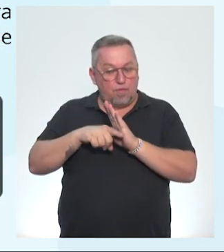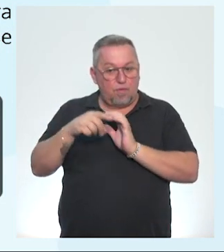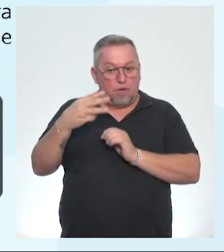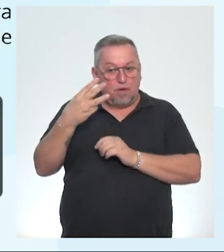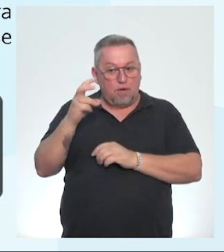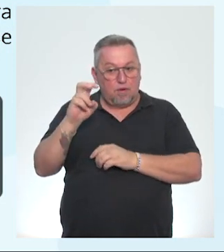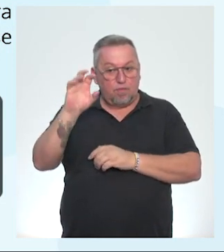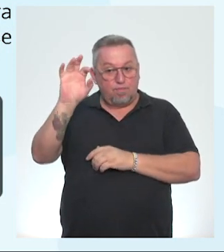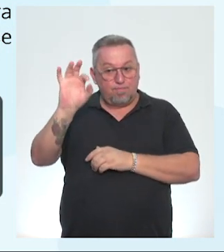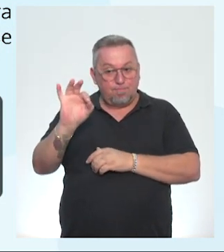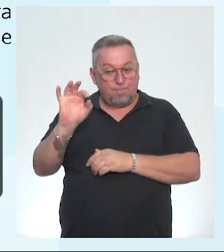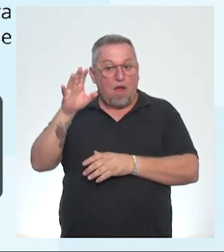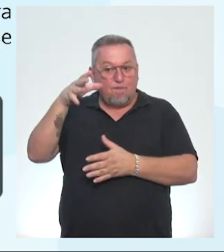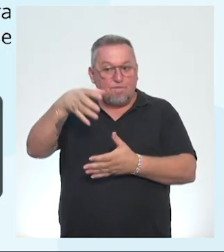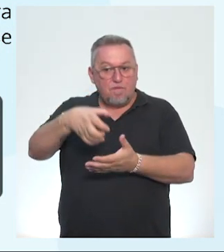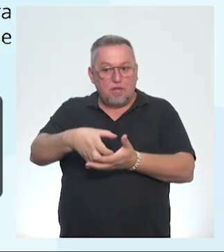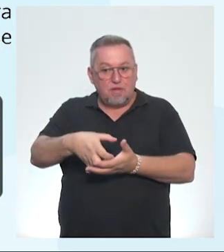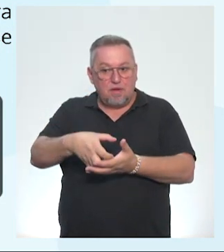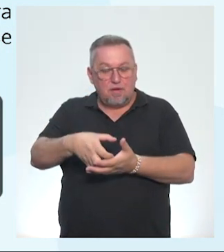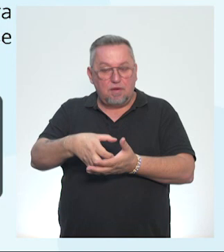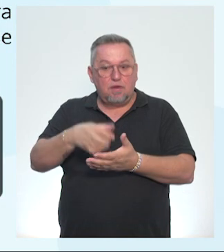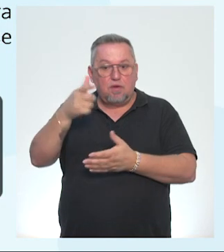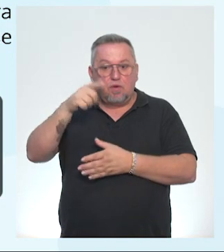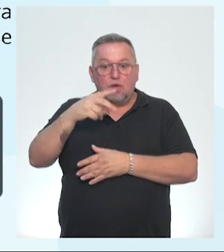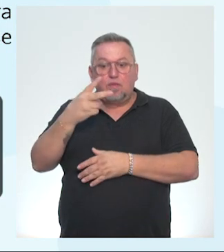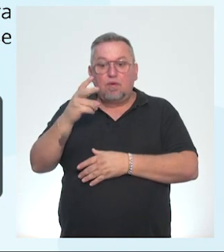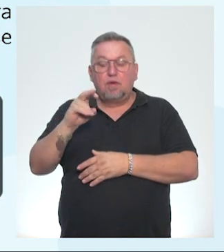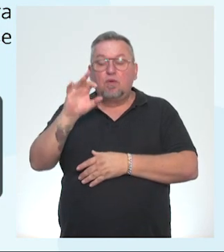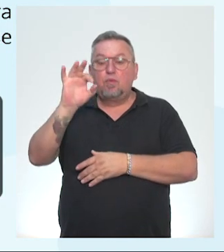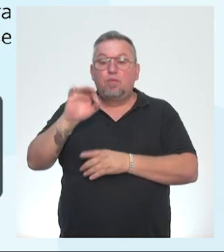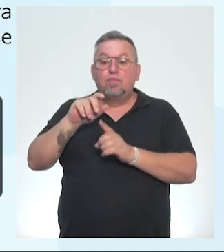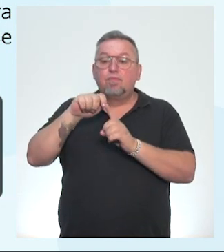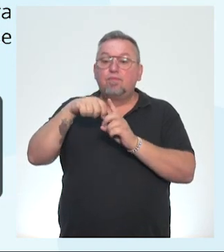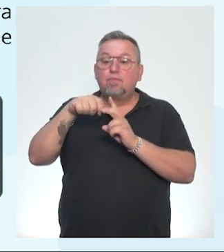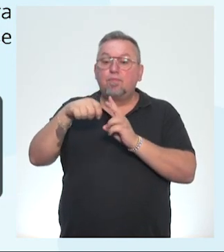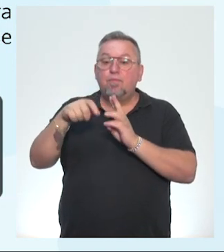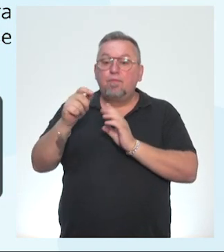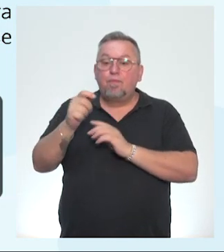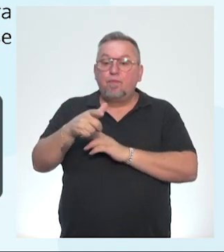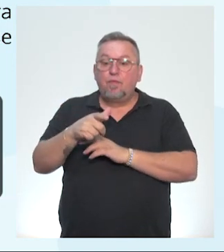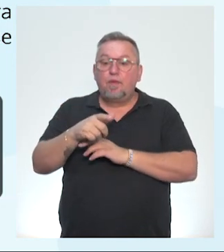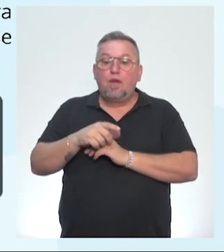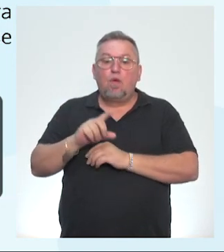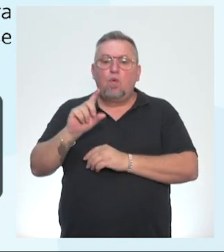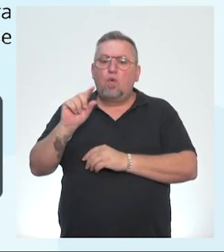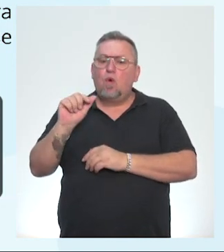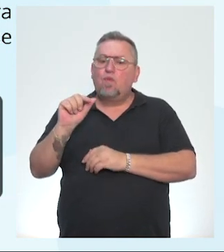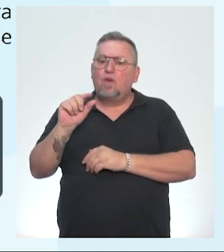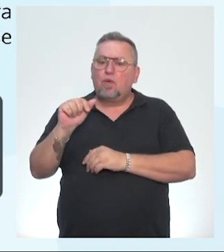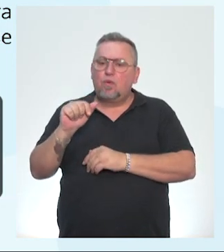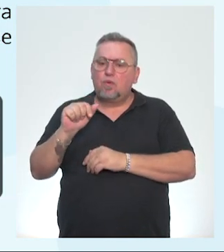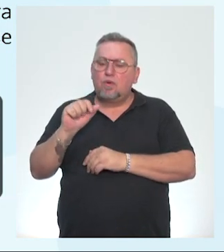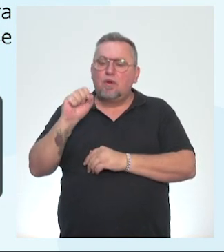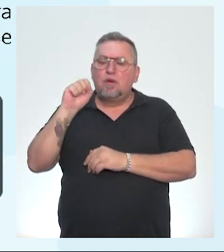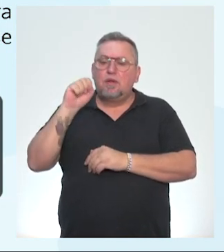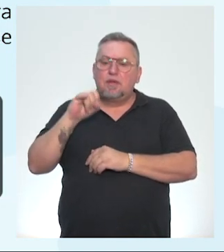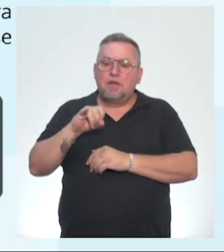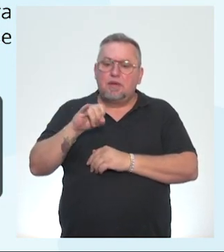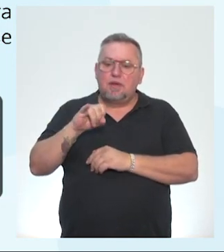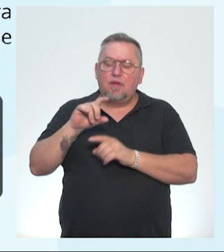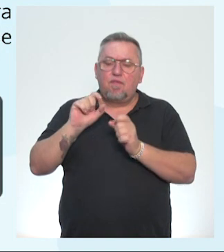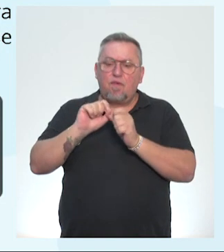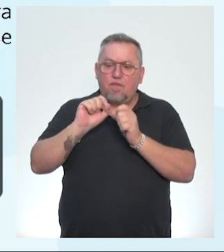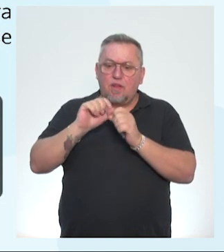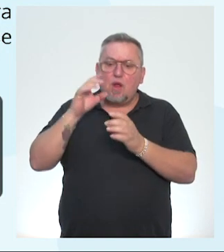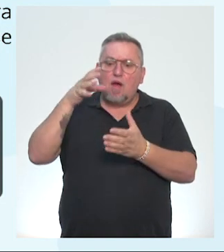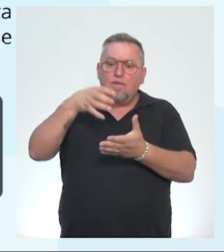35% à vista e outro de 25% a prazo. Pergunta é, qual será o valor pago nessa televisão se o pagamento for